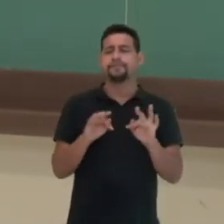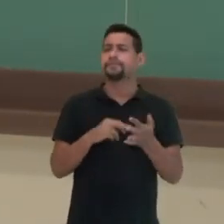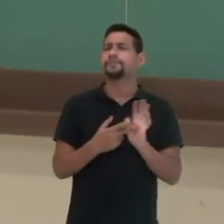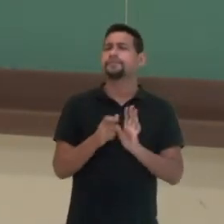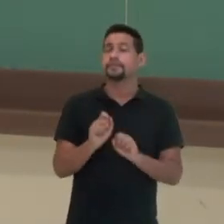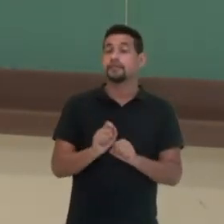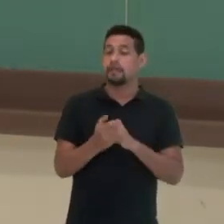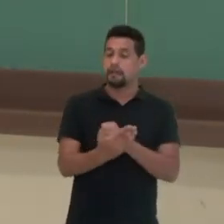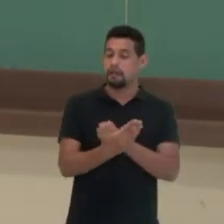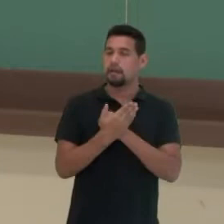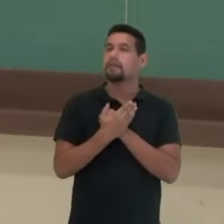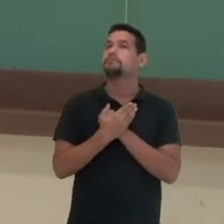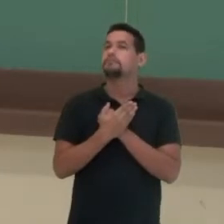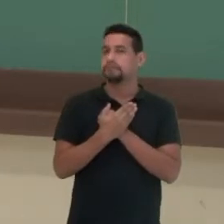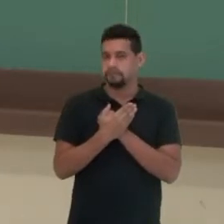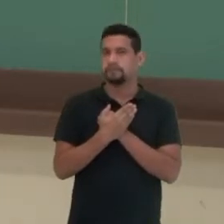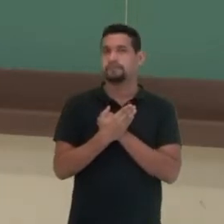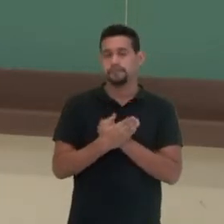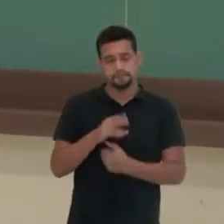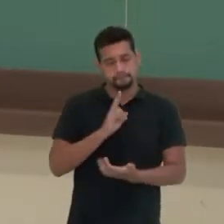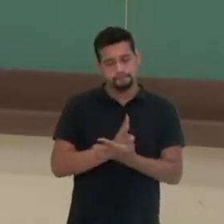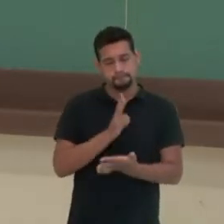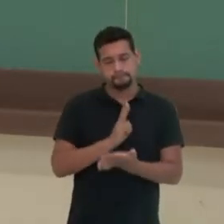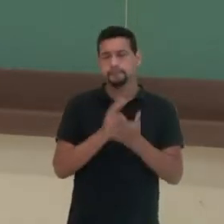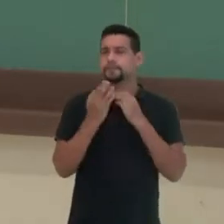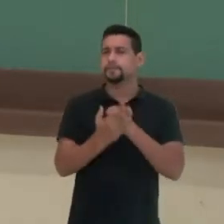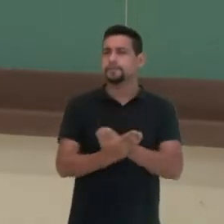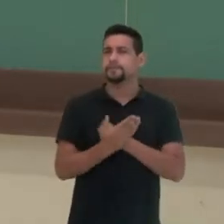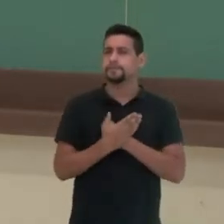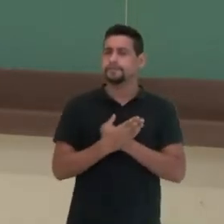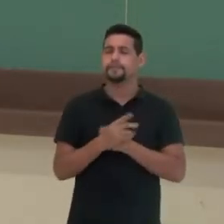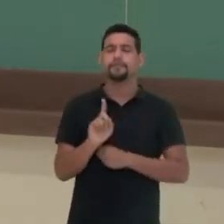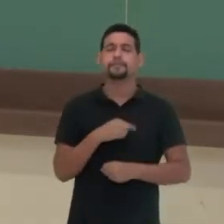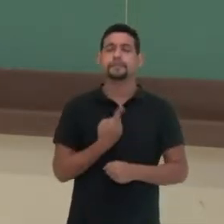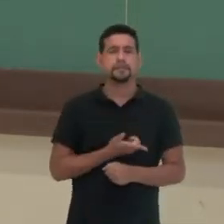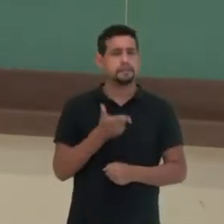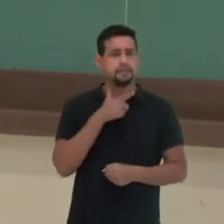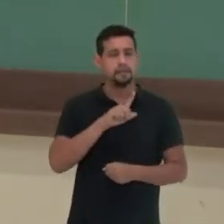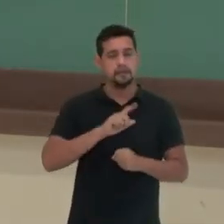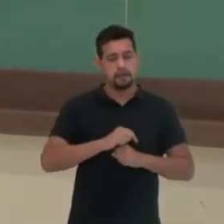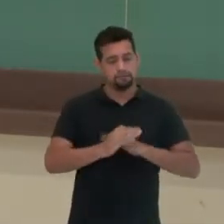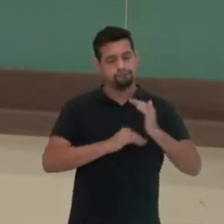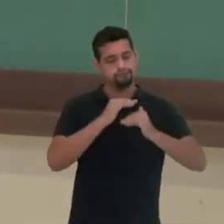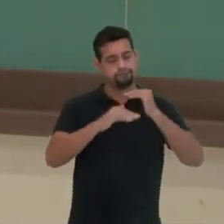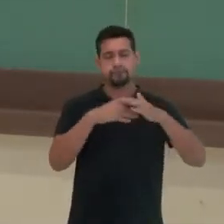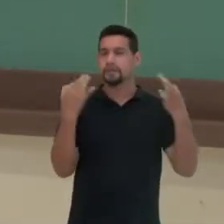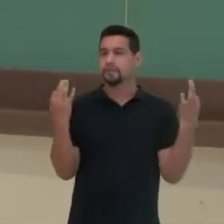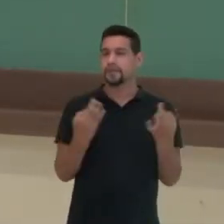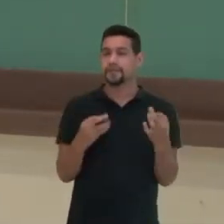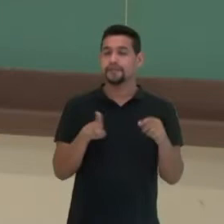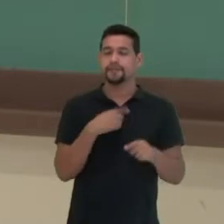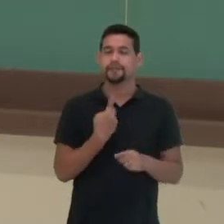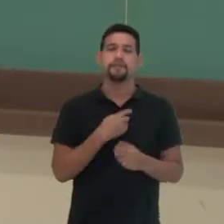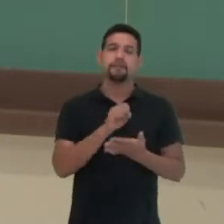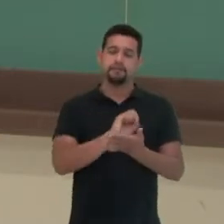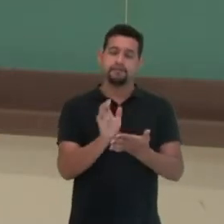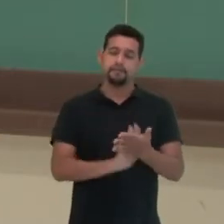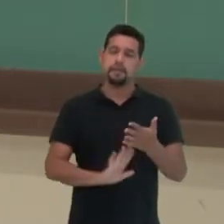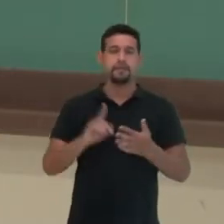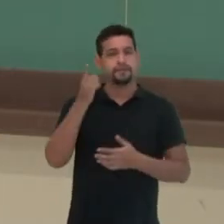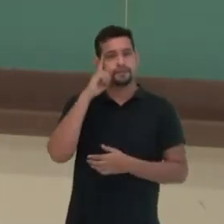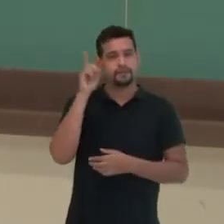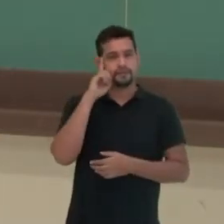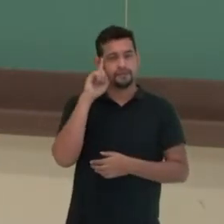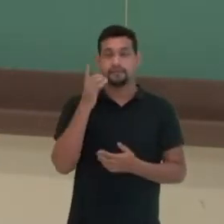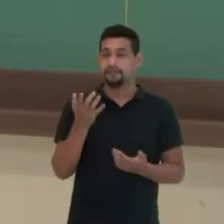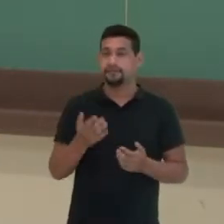nos favorecendo, contribuindo ali para que nós possamos desempenhar bem as nossas atividades cotidianas.